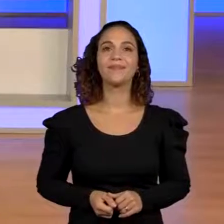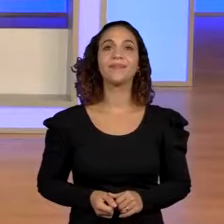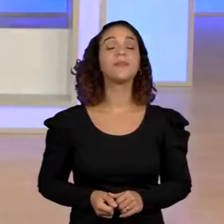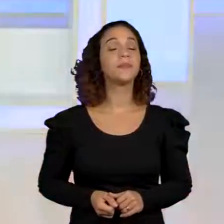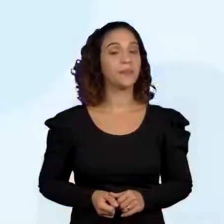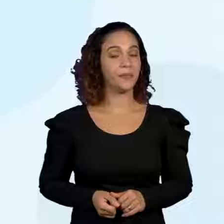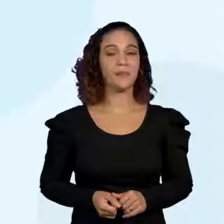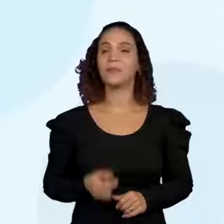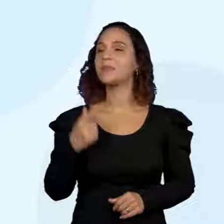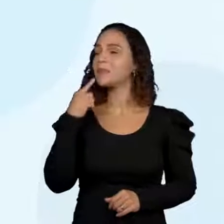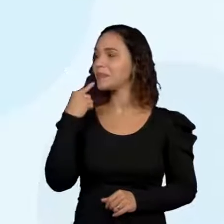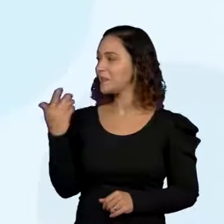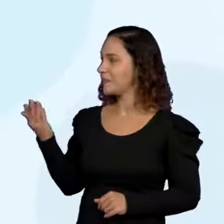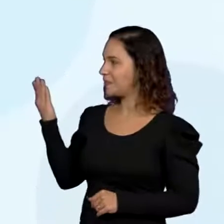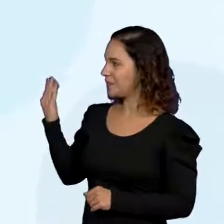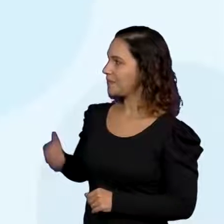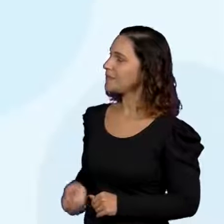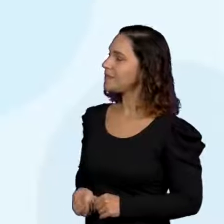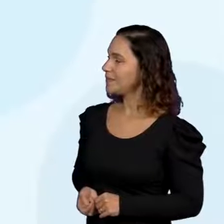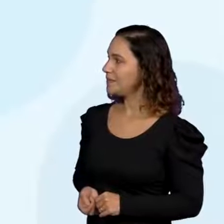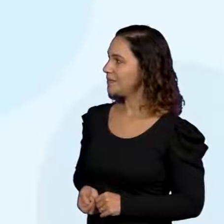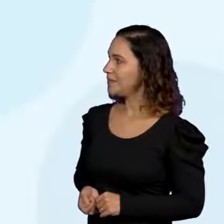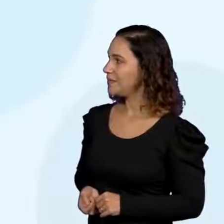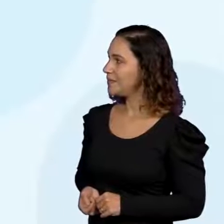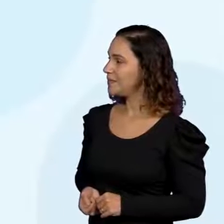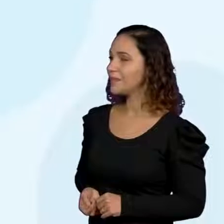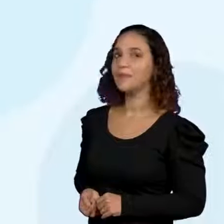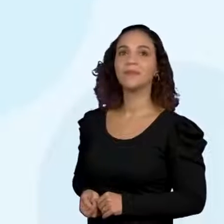Então olha só, pessoal. Tem aqui